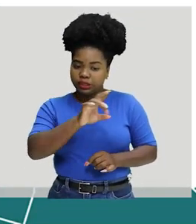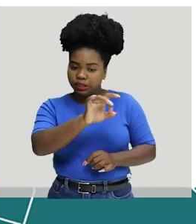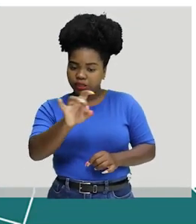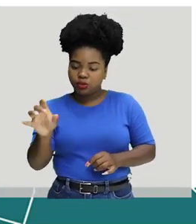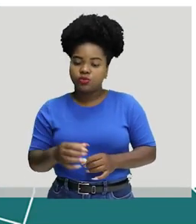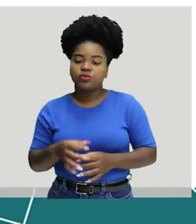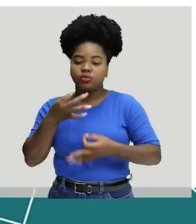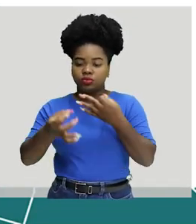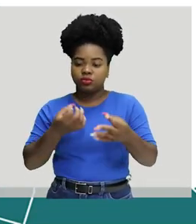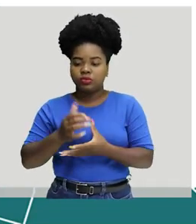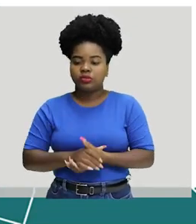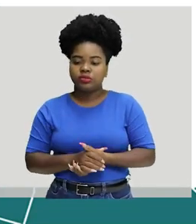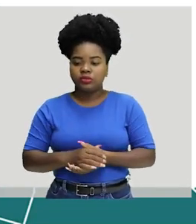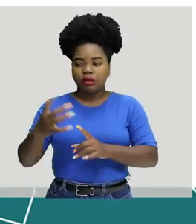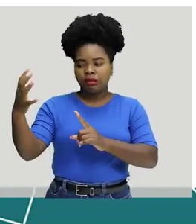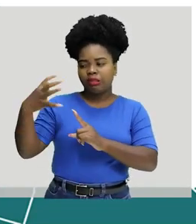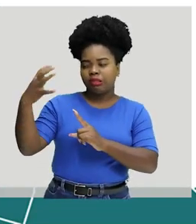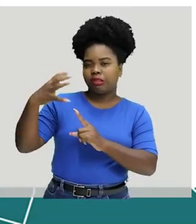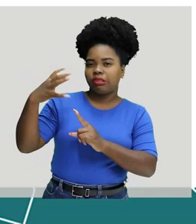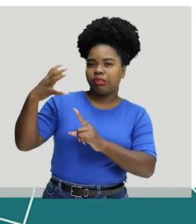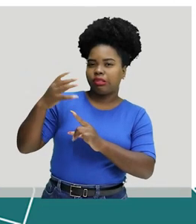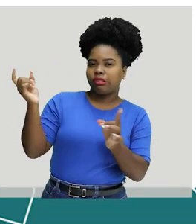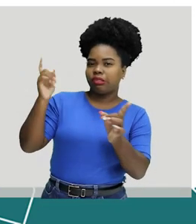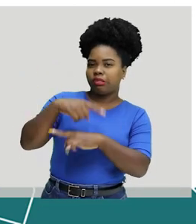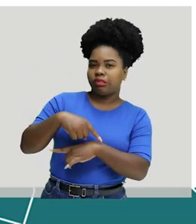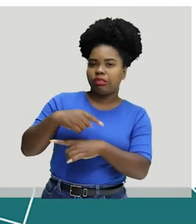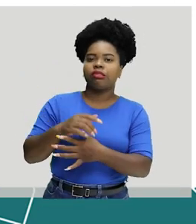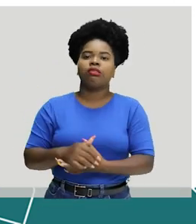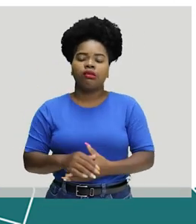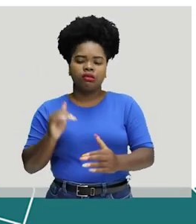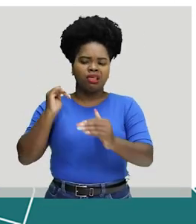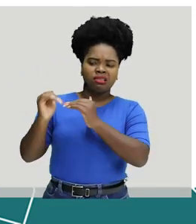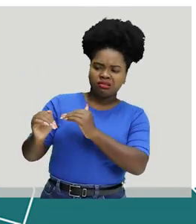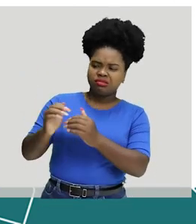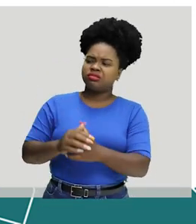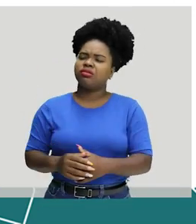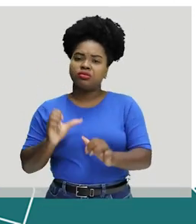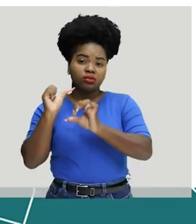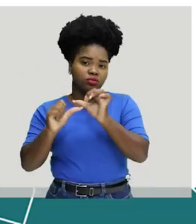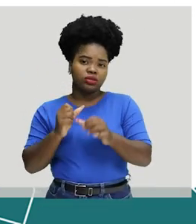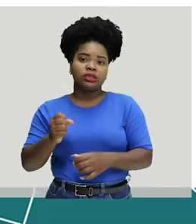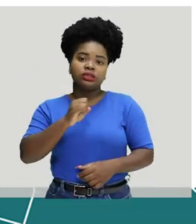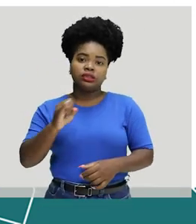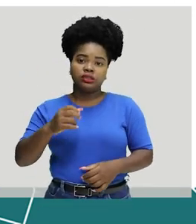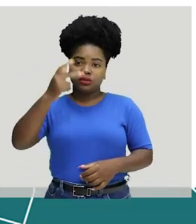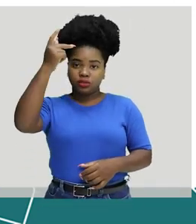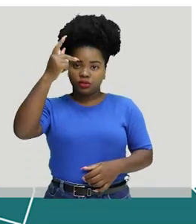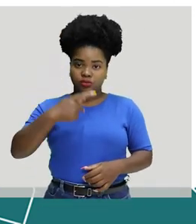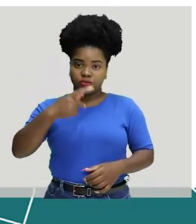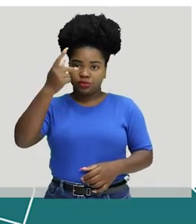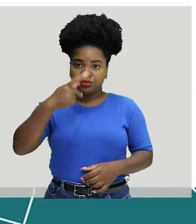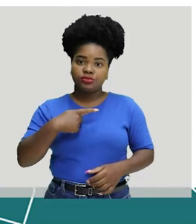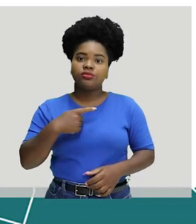opinião não se deixa levar por pensamentos contrários negativos de quem quer que seja então se eu tenho uma opinião própria